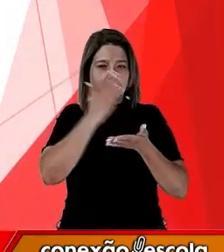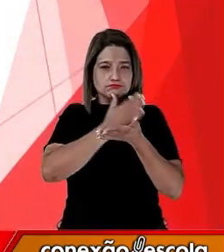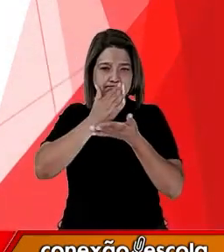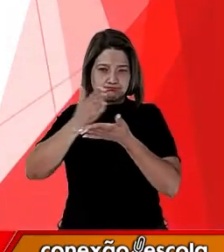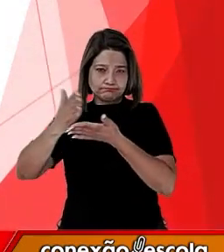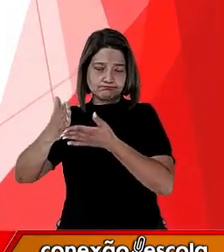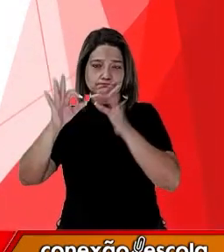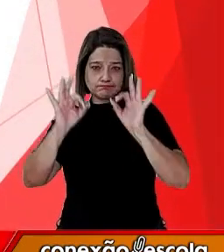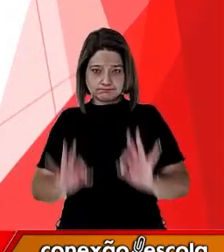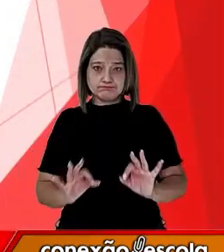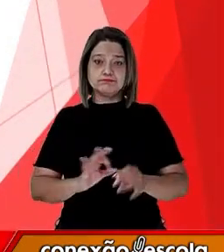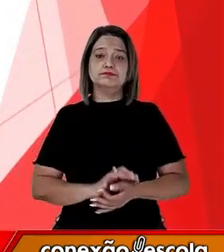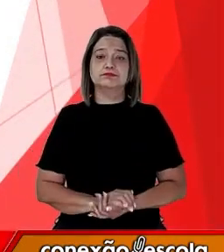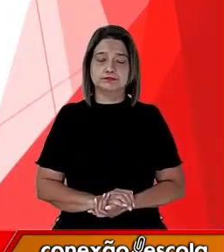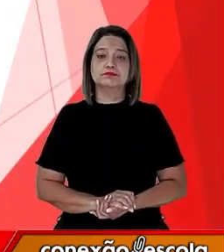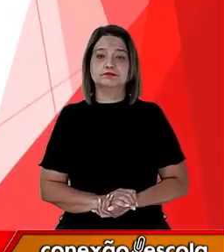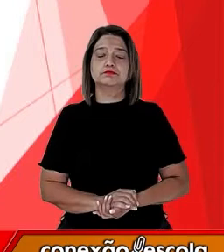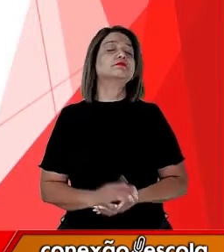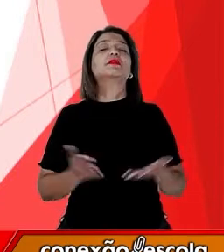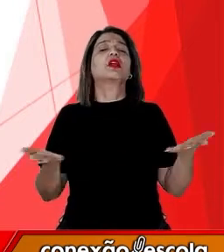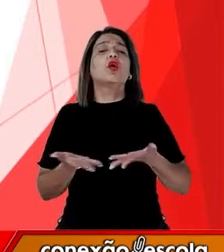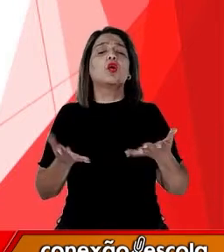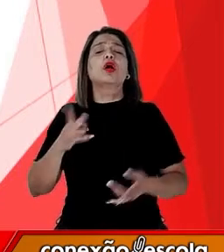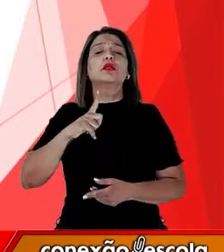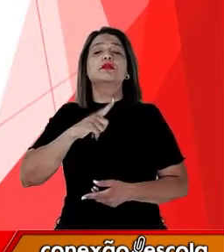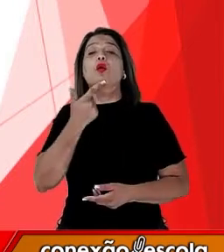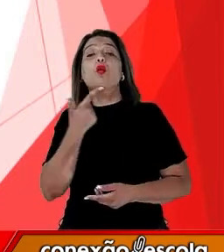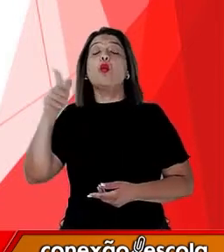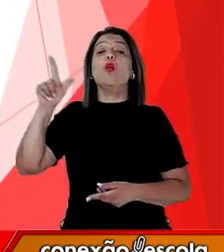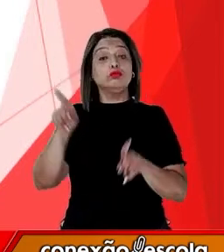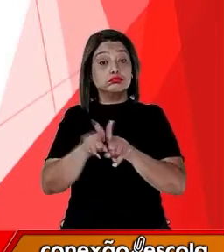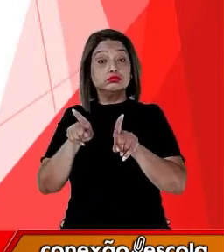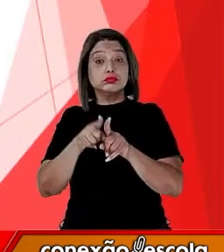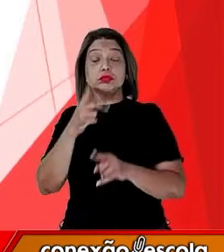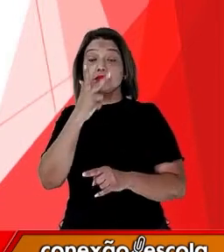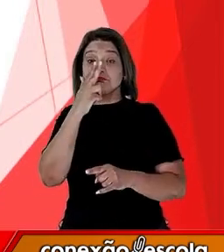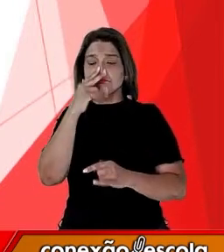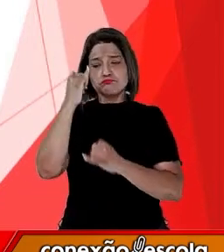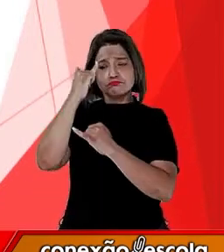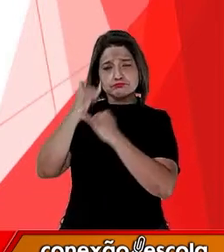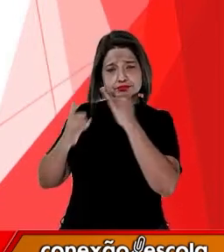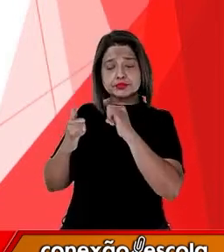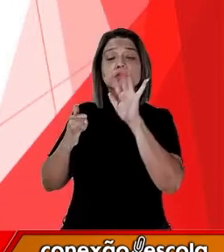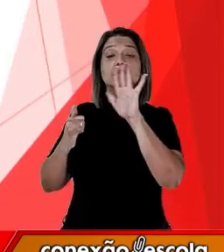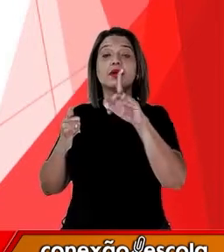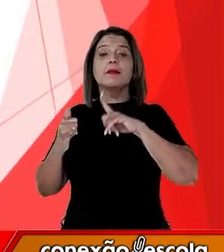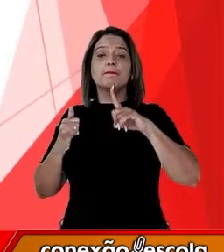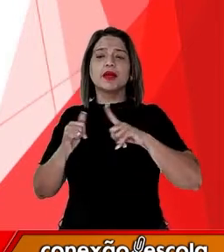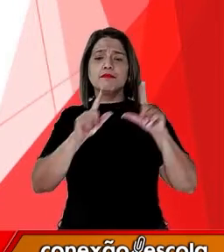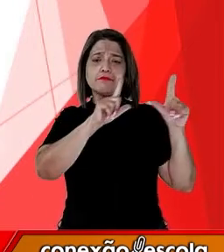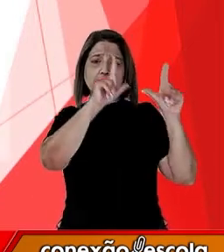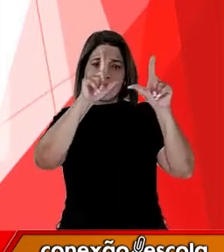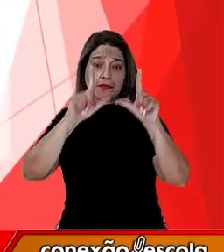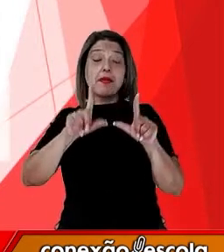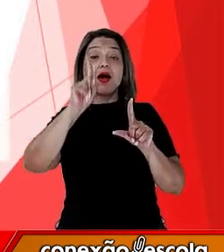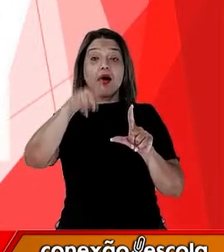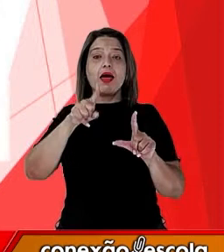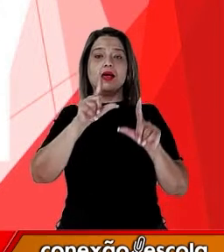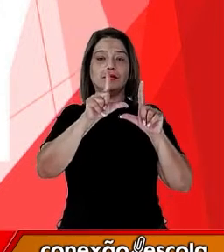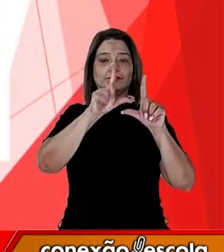Avançando, nós temos que outro tipo de semelhança, só que agora com figuras na malha